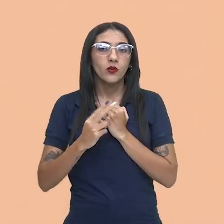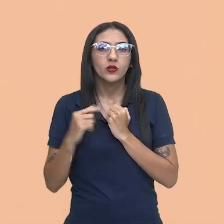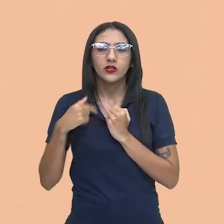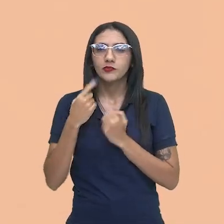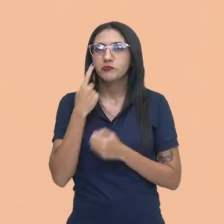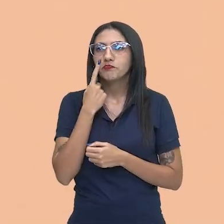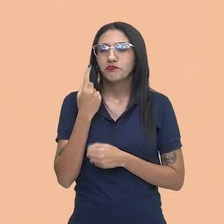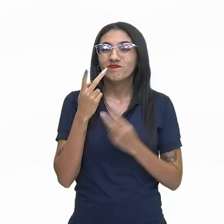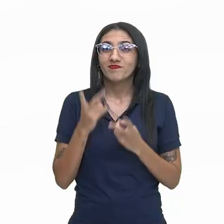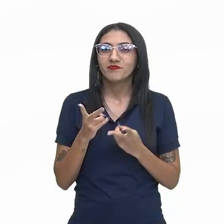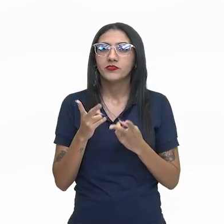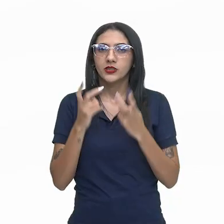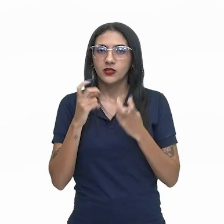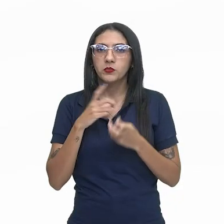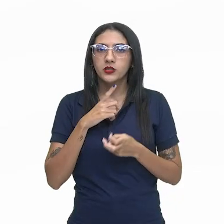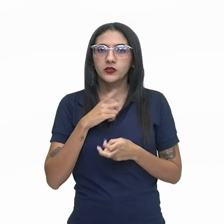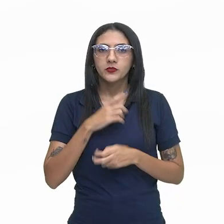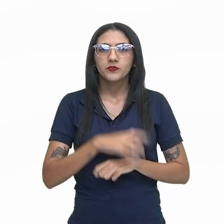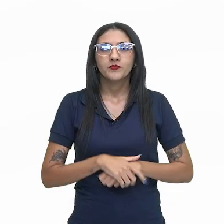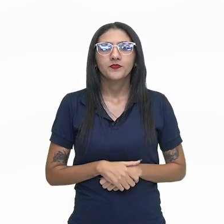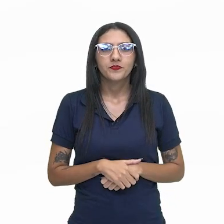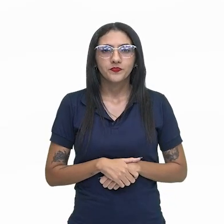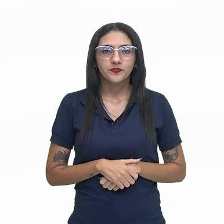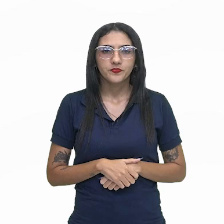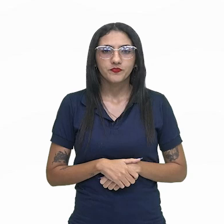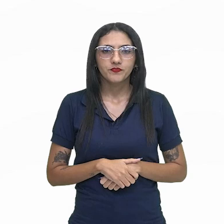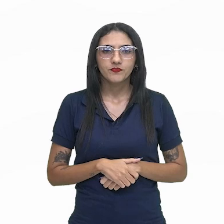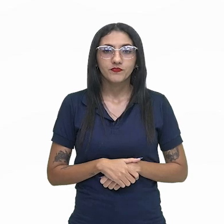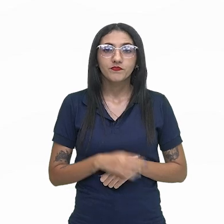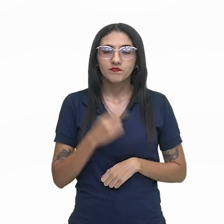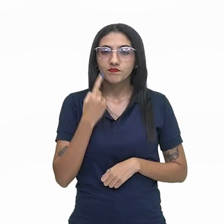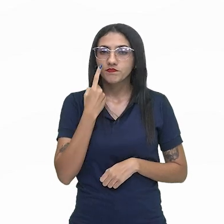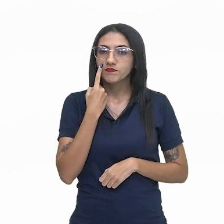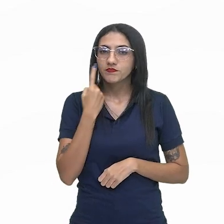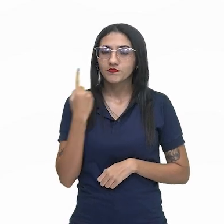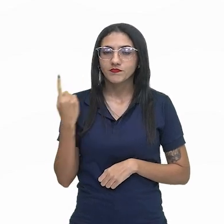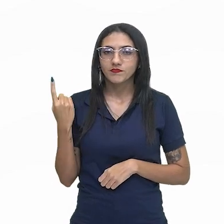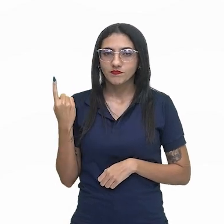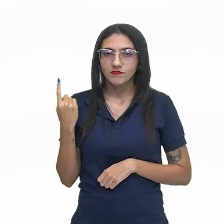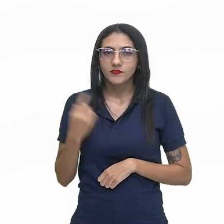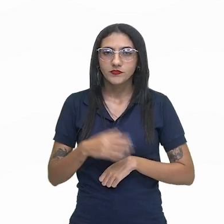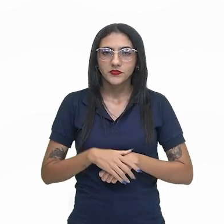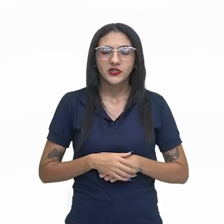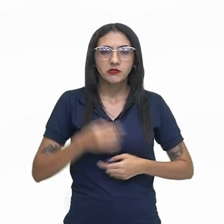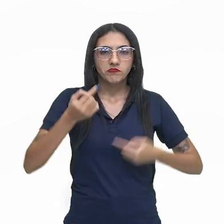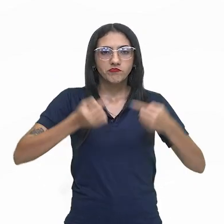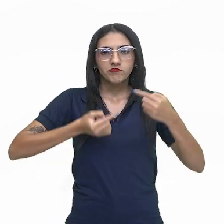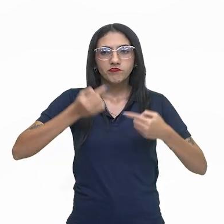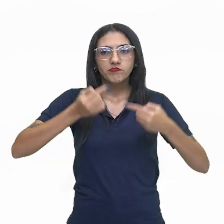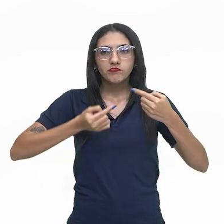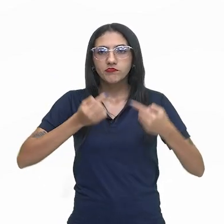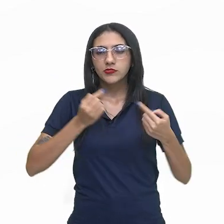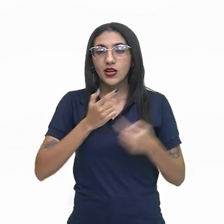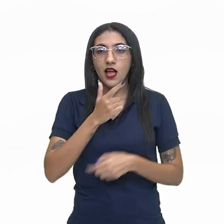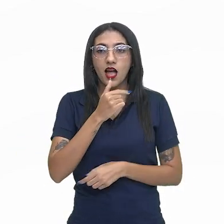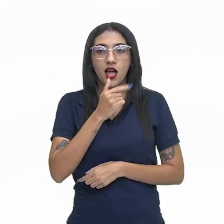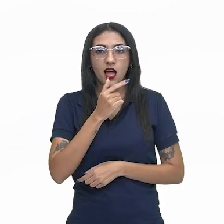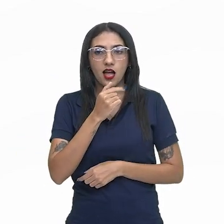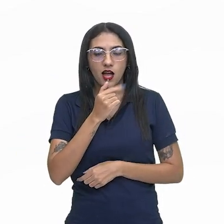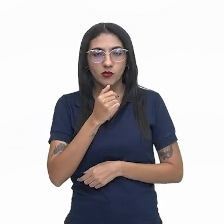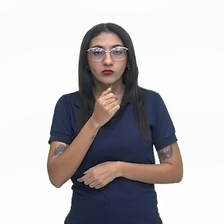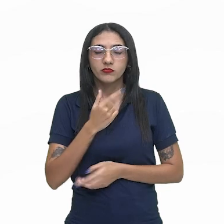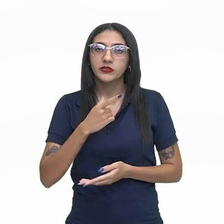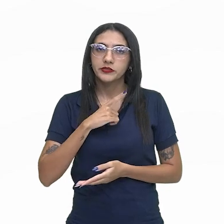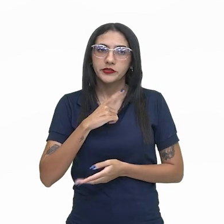os conflitos. Então, vamos verificar a escassez de água, né? A competição por água potável, né? A gente até tem ali